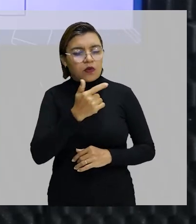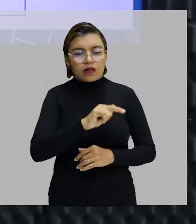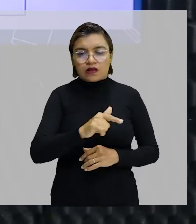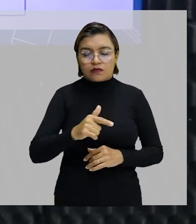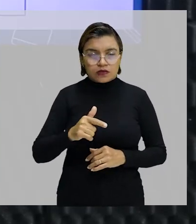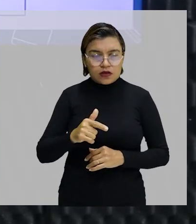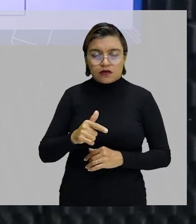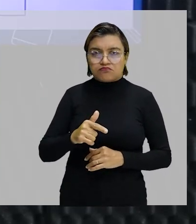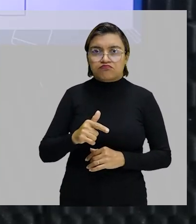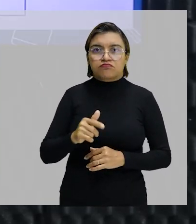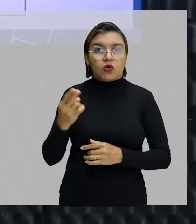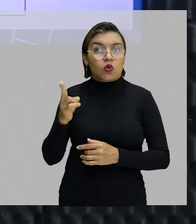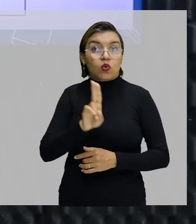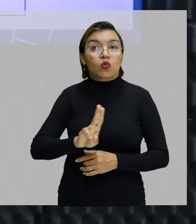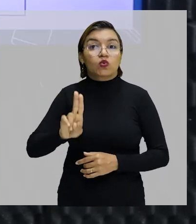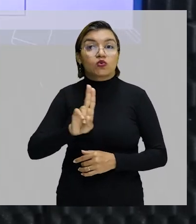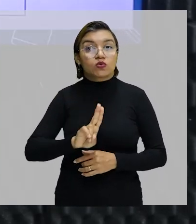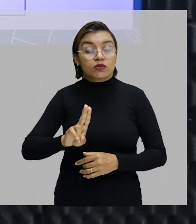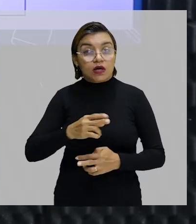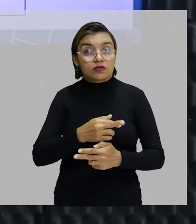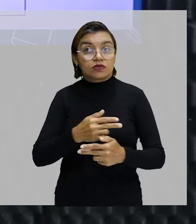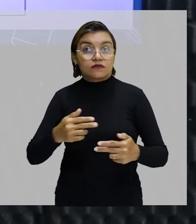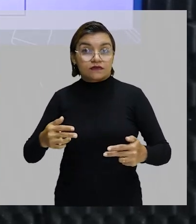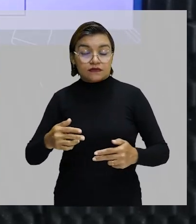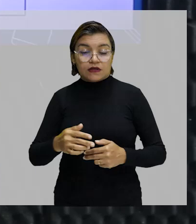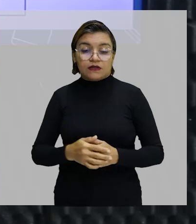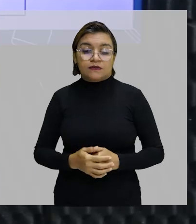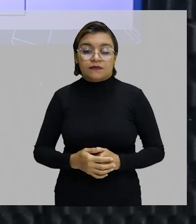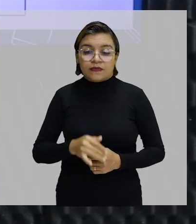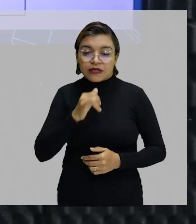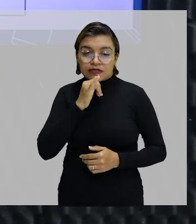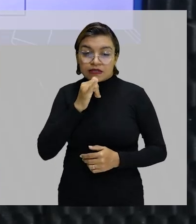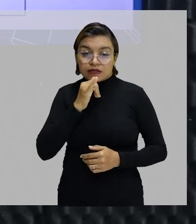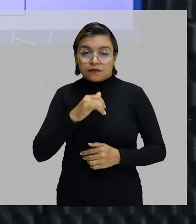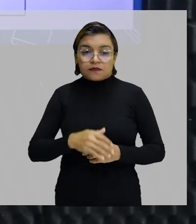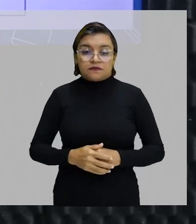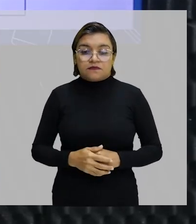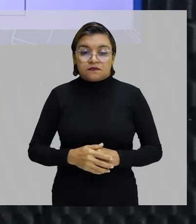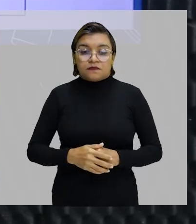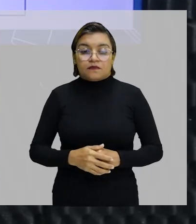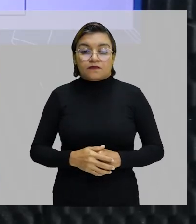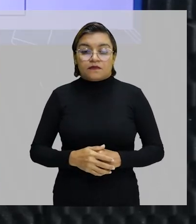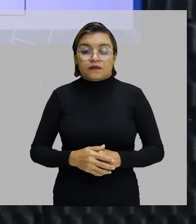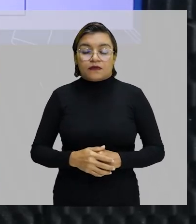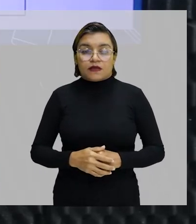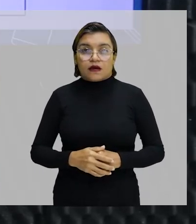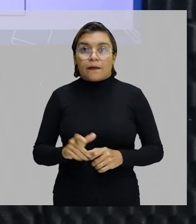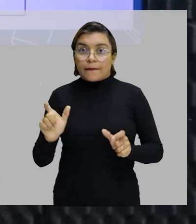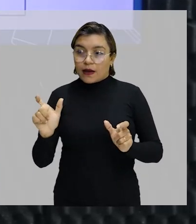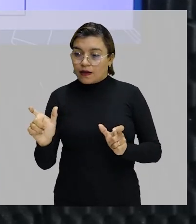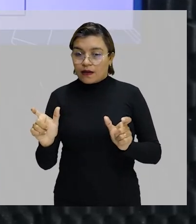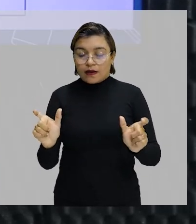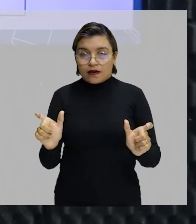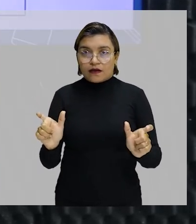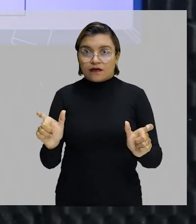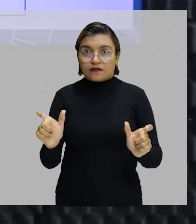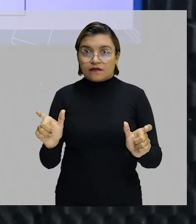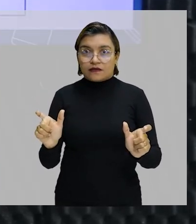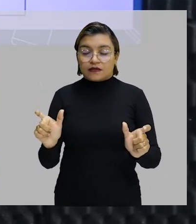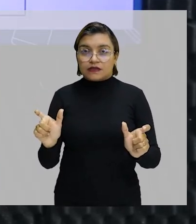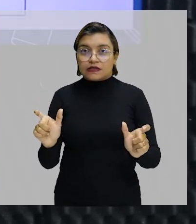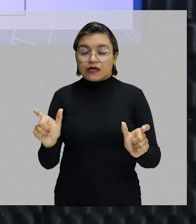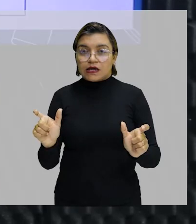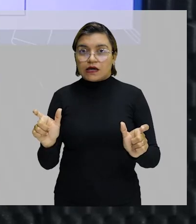diferentes pessoas, haven't. A contração permite que você transforme duas palavras em uma palavra só